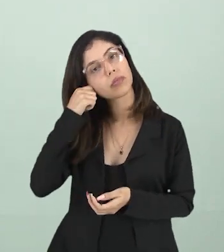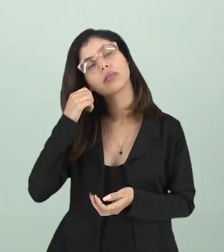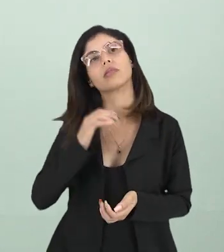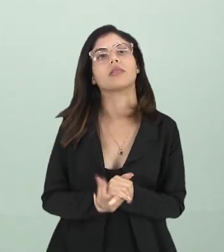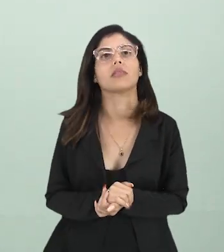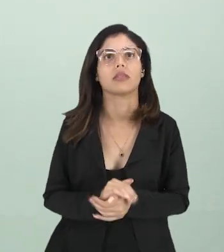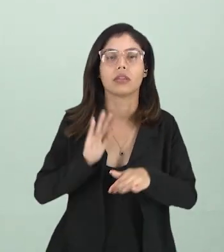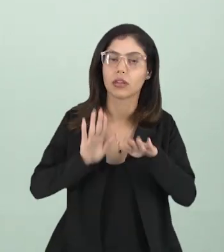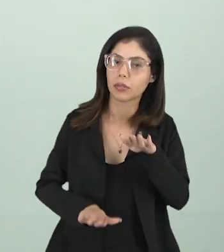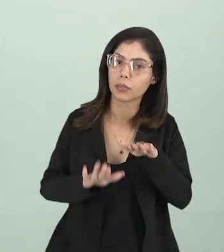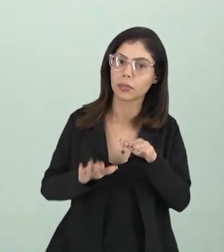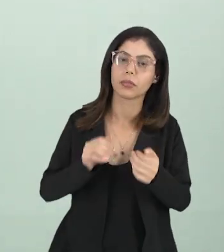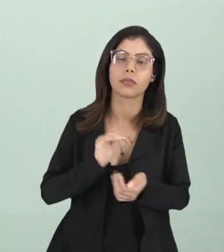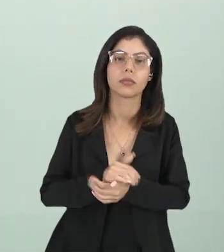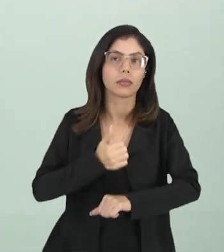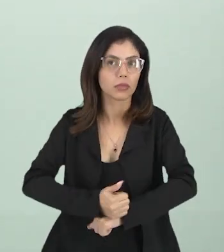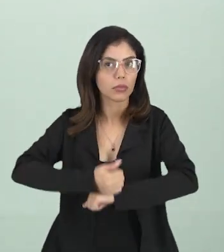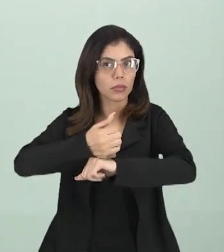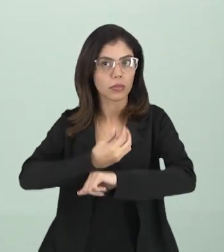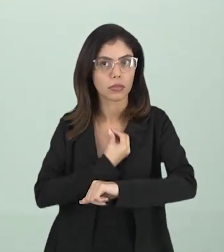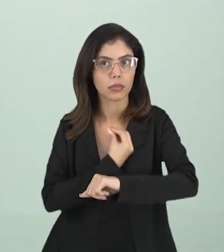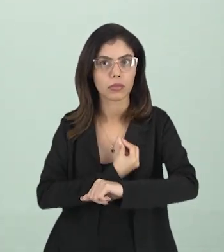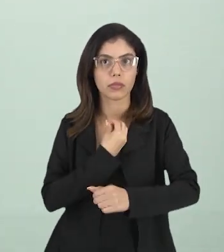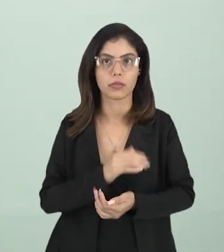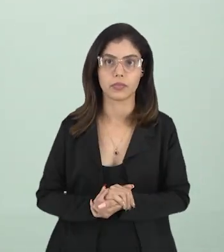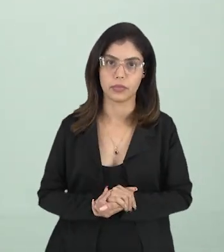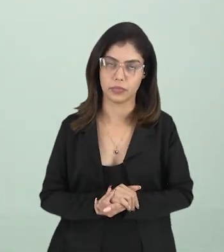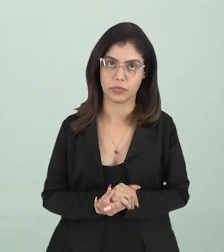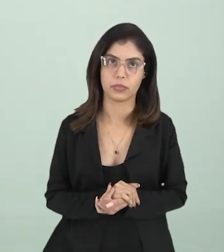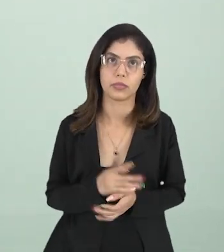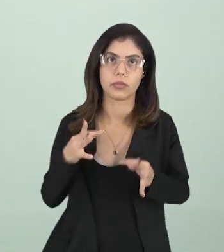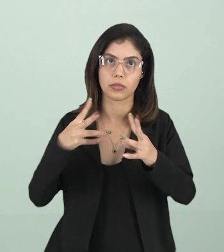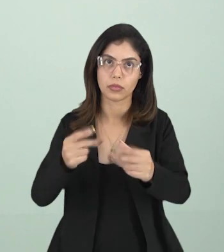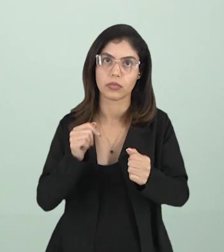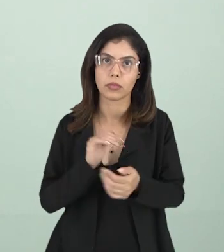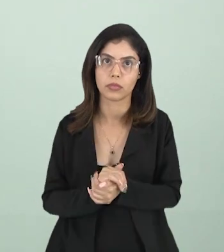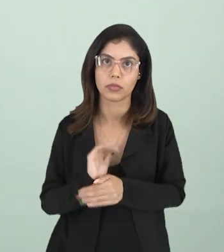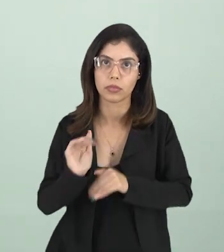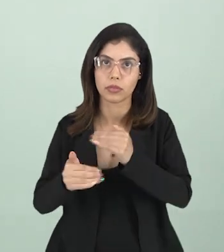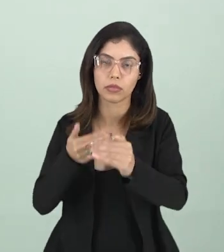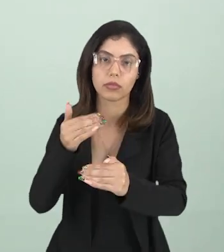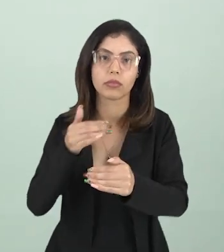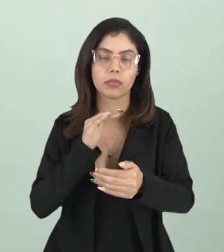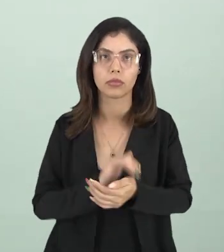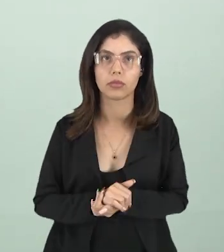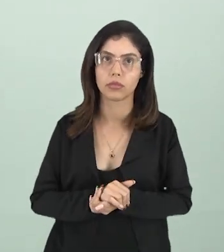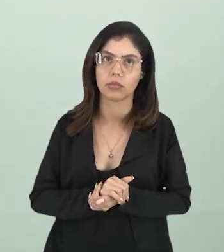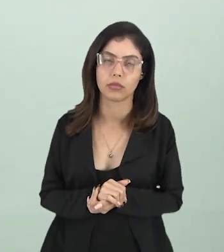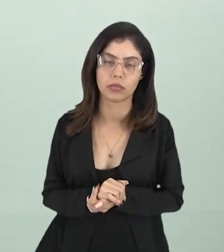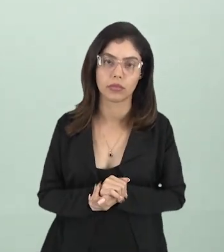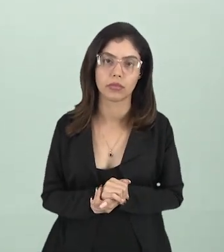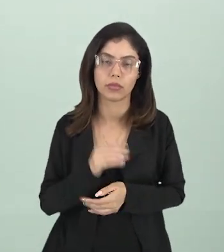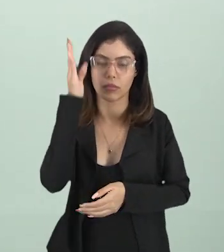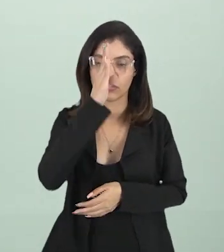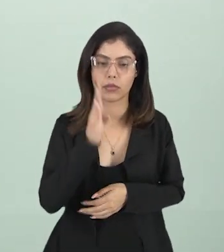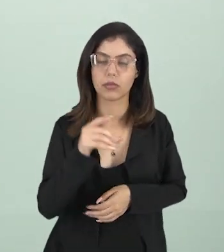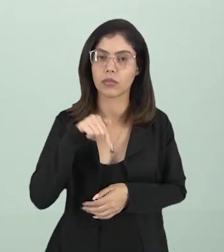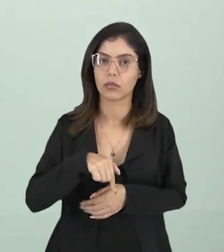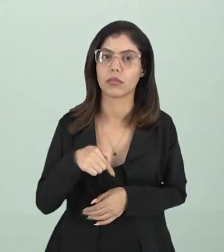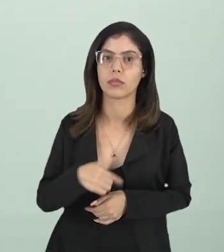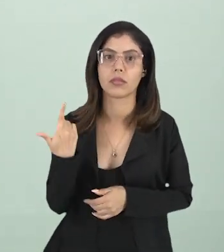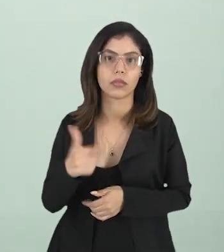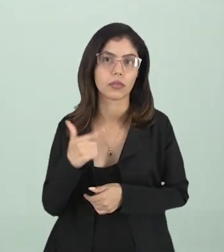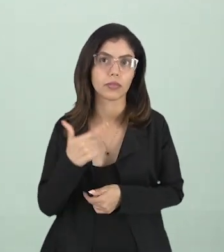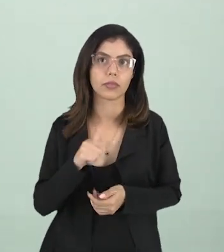baixa qualidade, né? E claro que isso vai refletir em todo o processo educacional, né? A gente aqui no Brasil, nós não tivemos